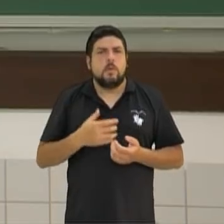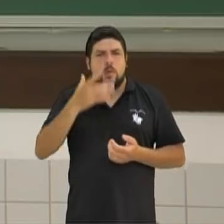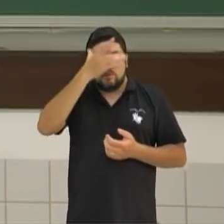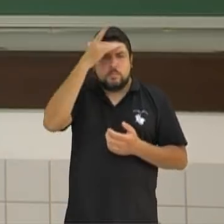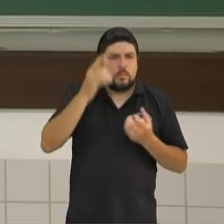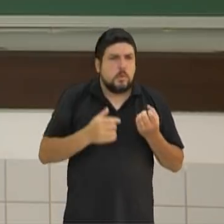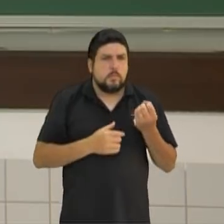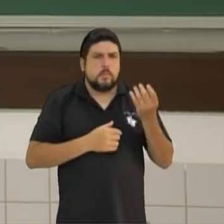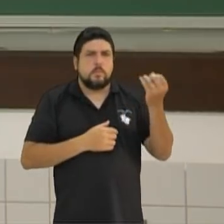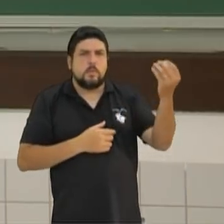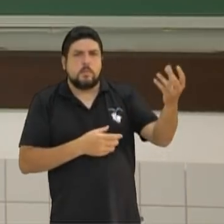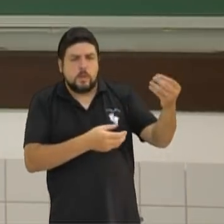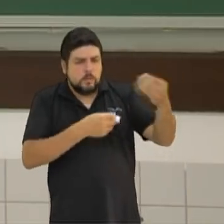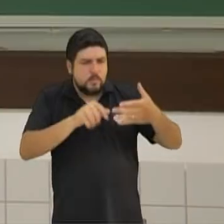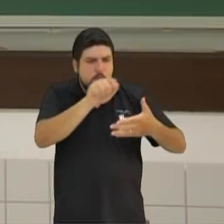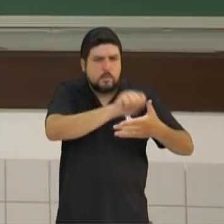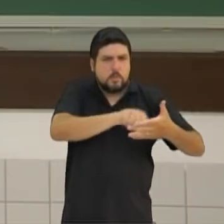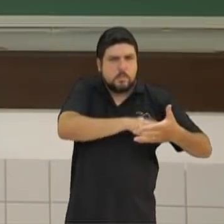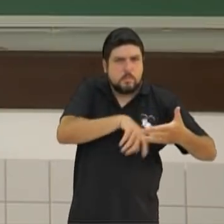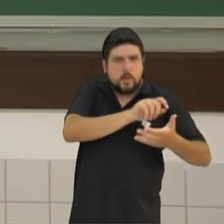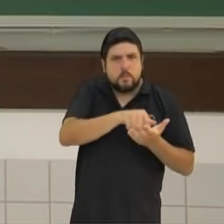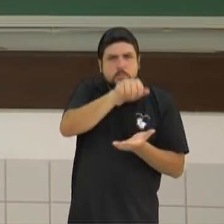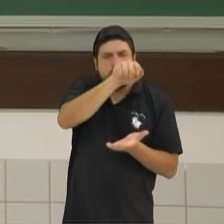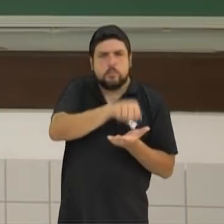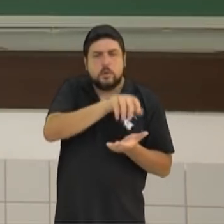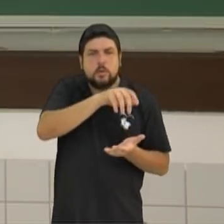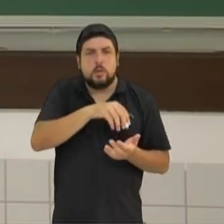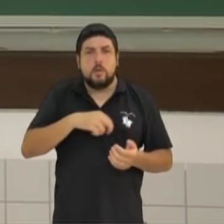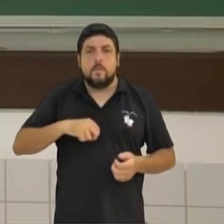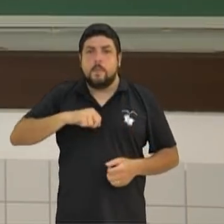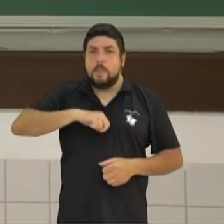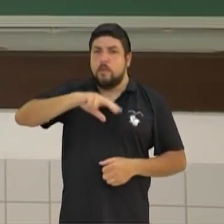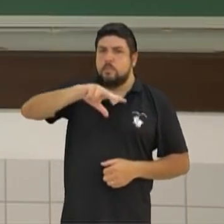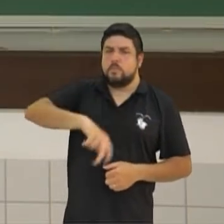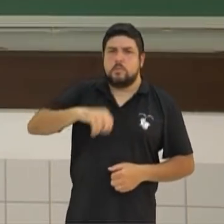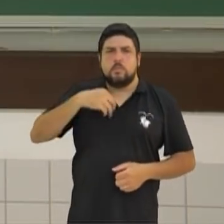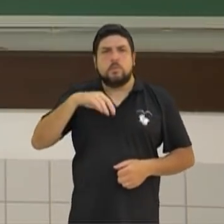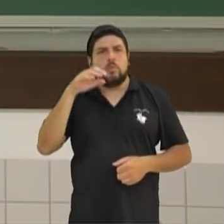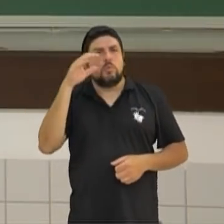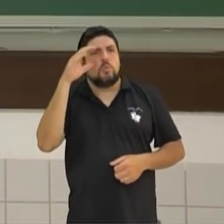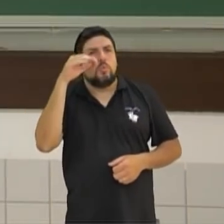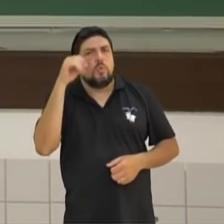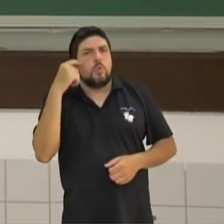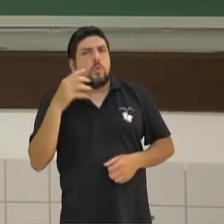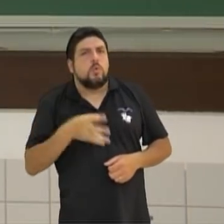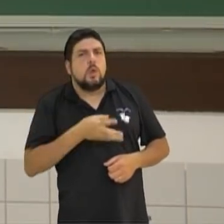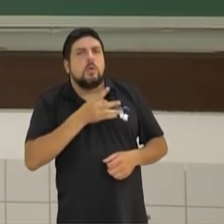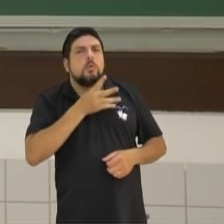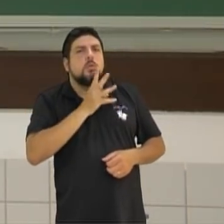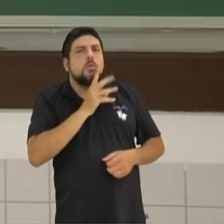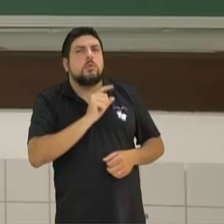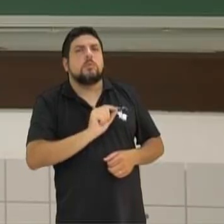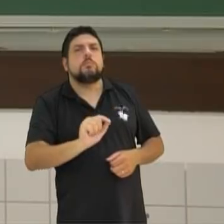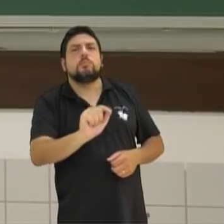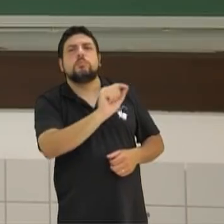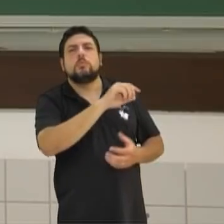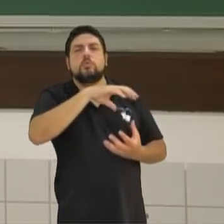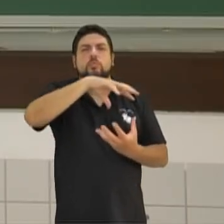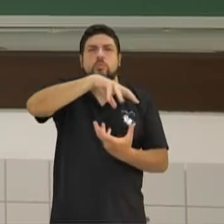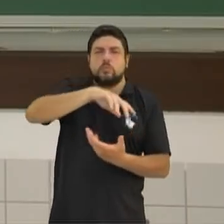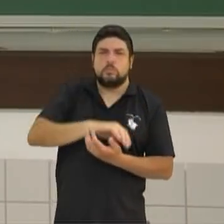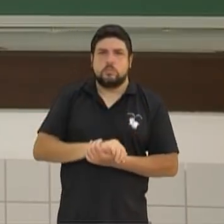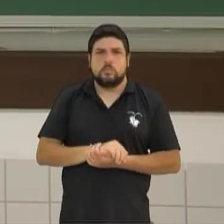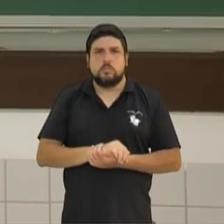viajantes, aí por diante. Esses relatos vão deixar os portugueses curiosos de querer conhecer o resto do mundo. Então, vamos para a